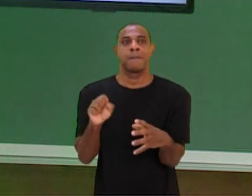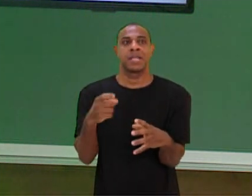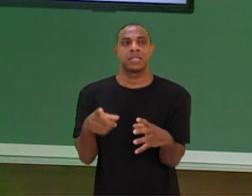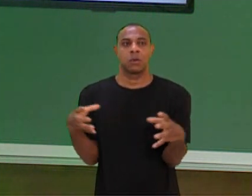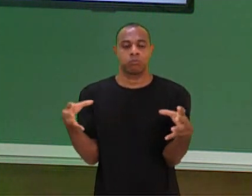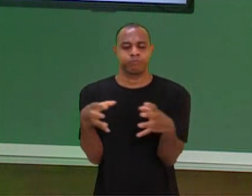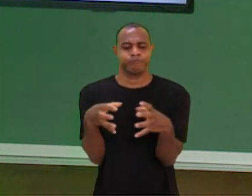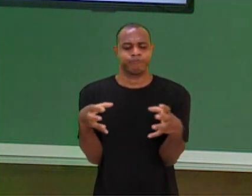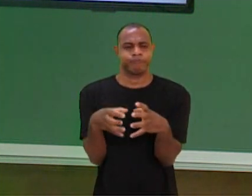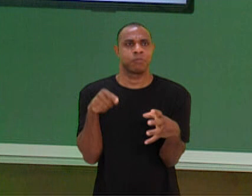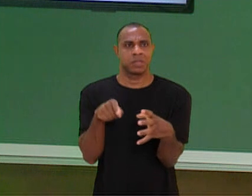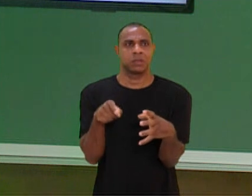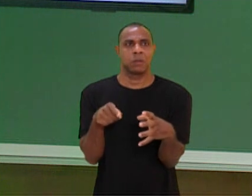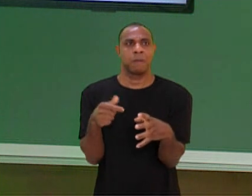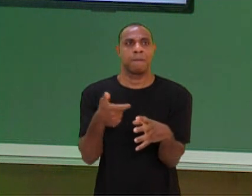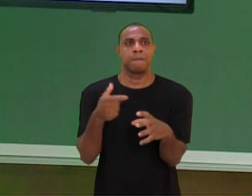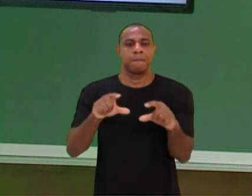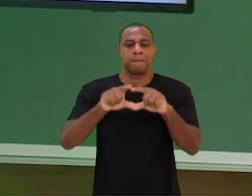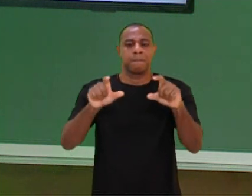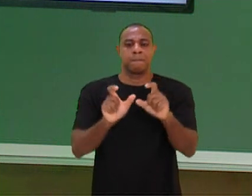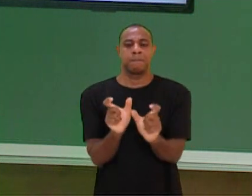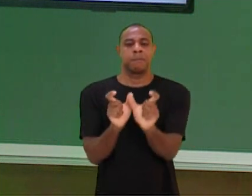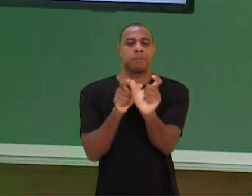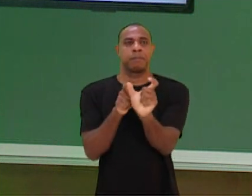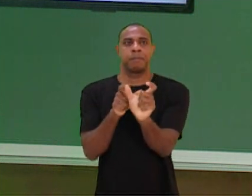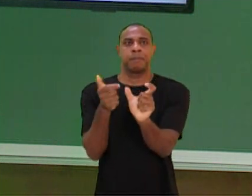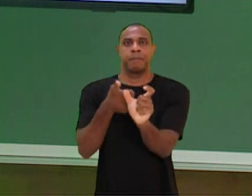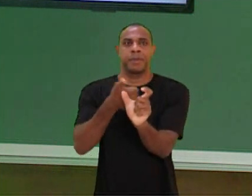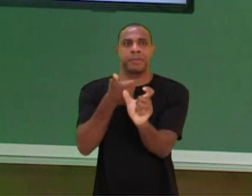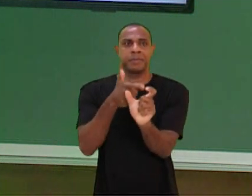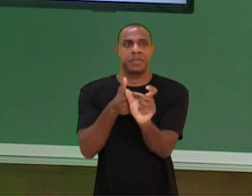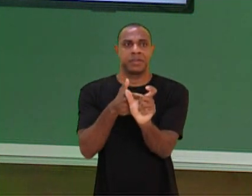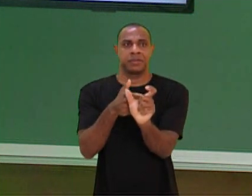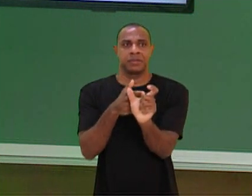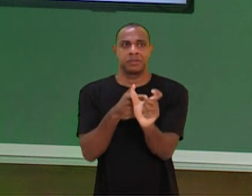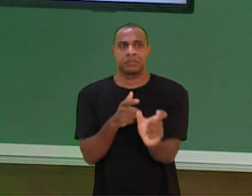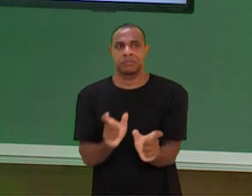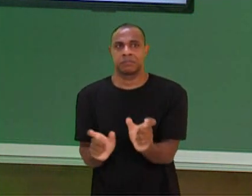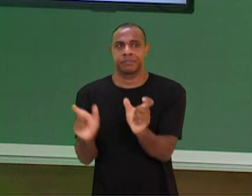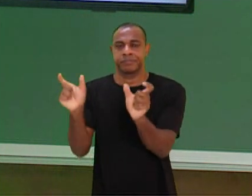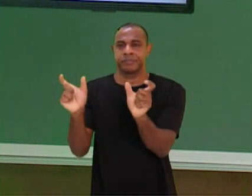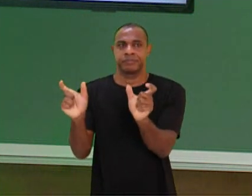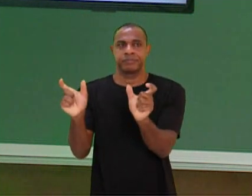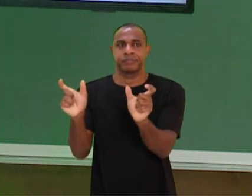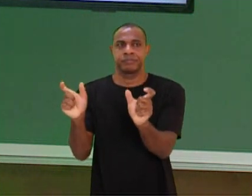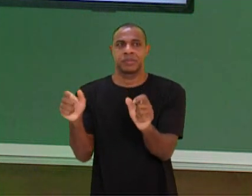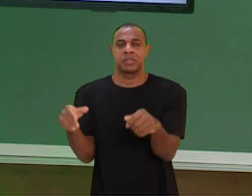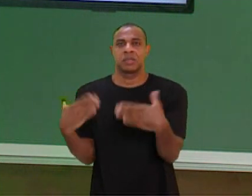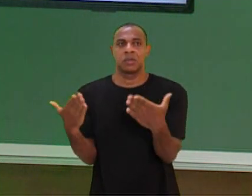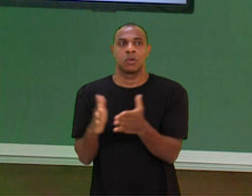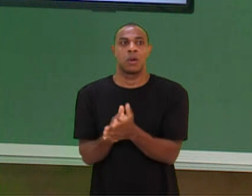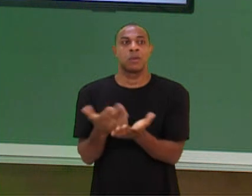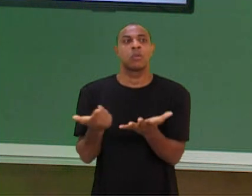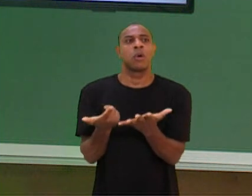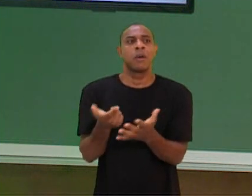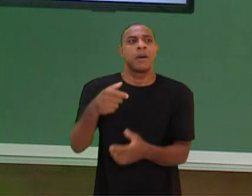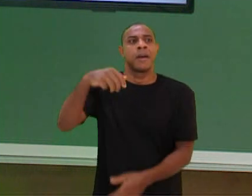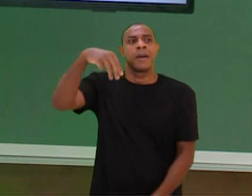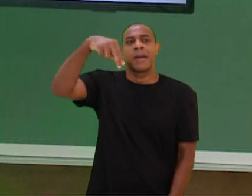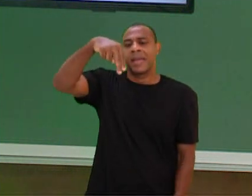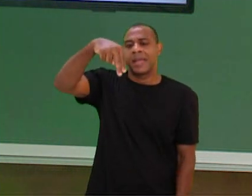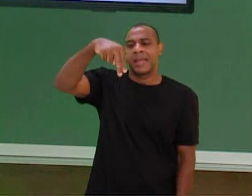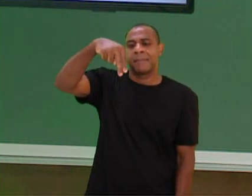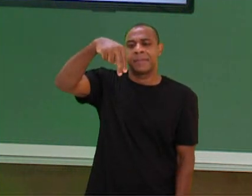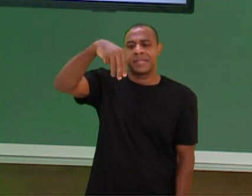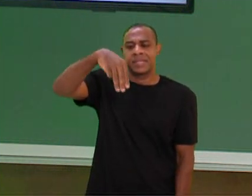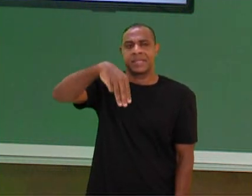que é esse primeiro termo, com a pressão atmosférica, ou seja, qual é a variação de pressão entre o ponto M e N, certo? Eu